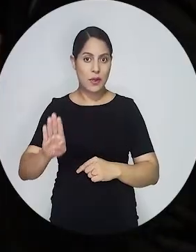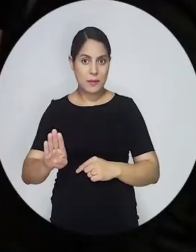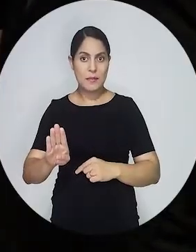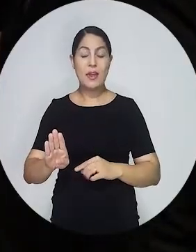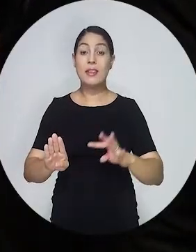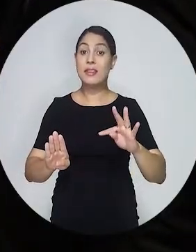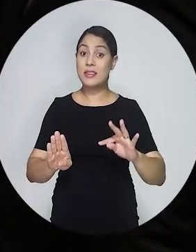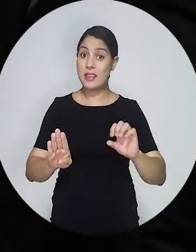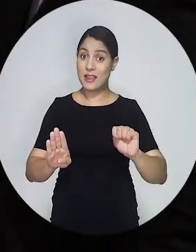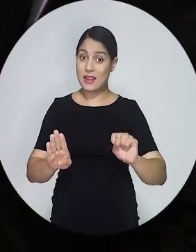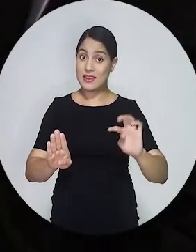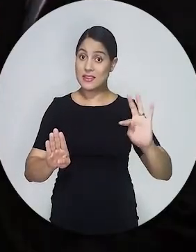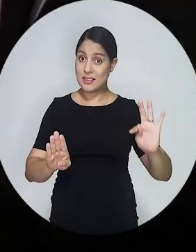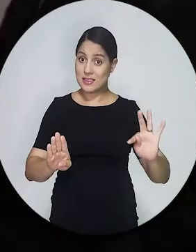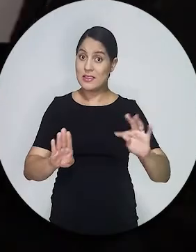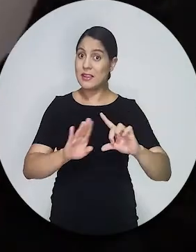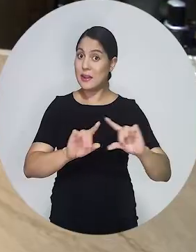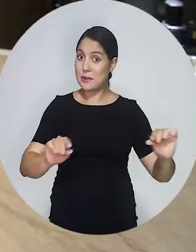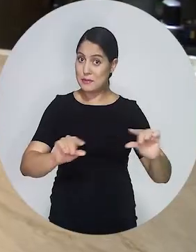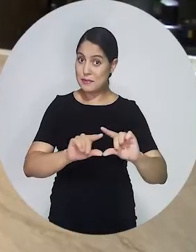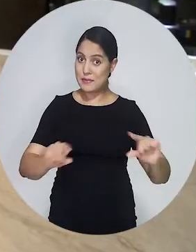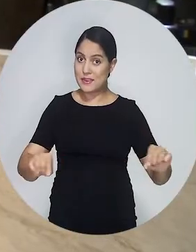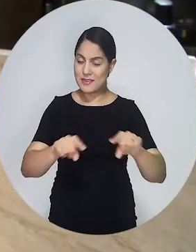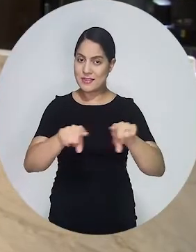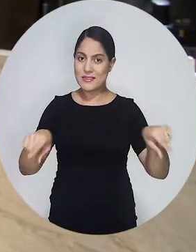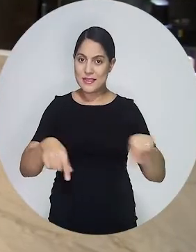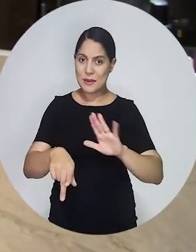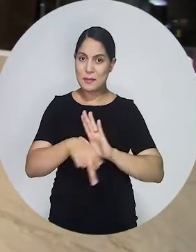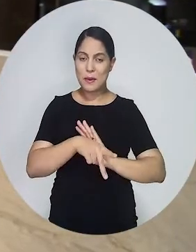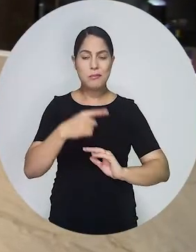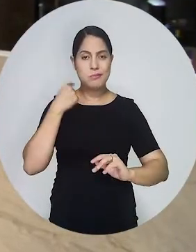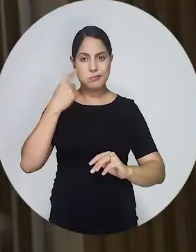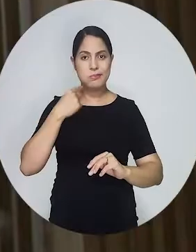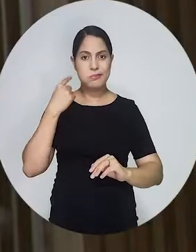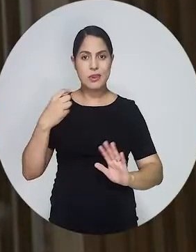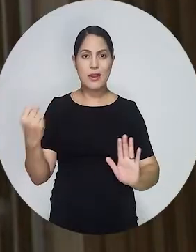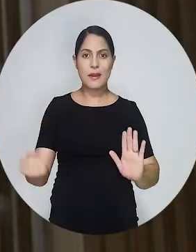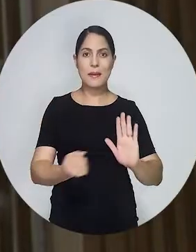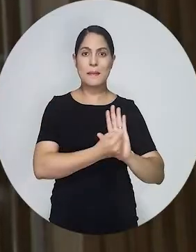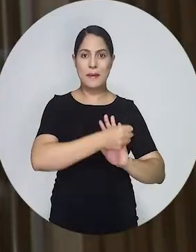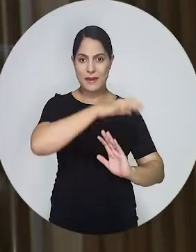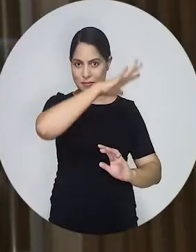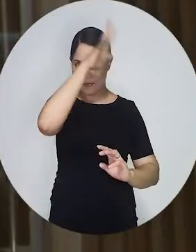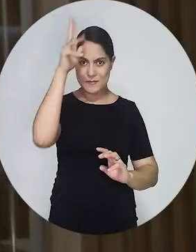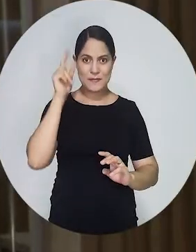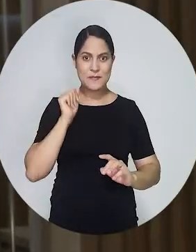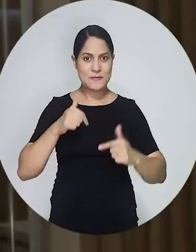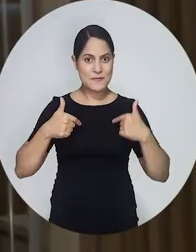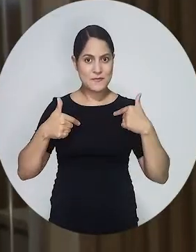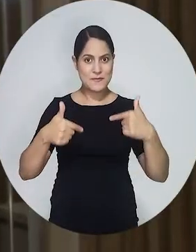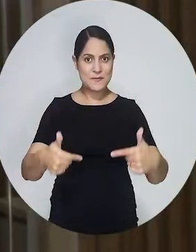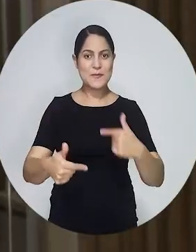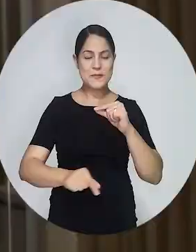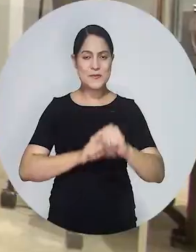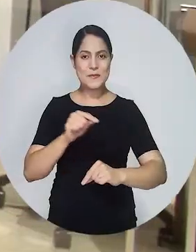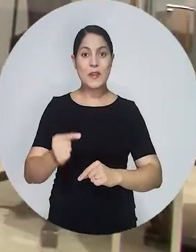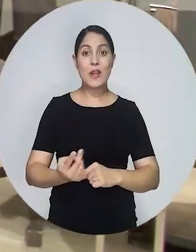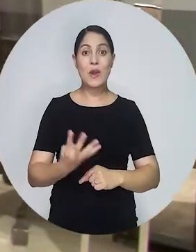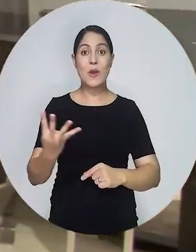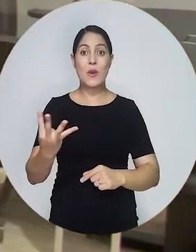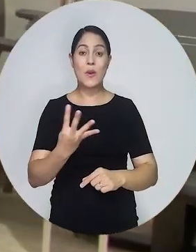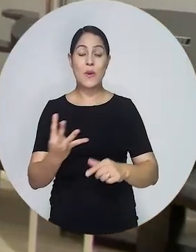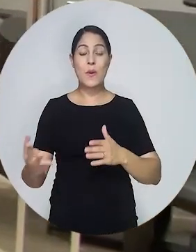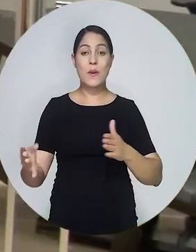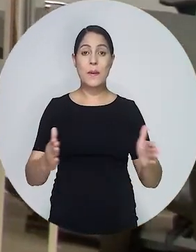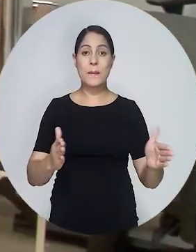OAB Alberto Simonetti Cabral Filho, na sede do TST em Brasília. O espaço foi batizado em homenagem ao legado do